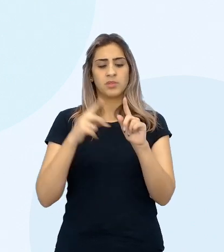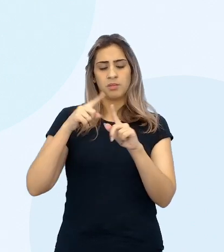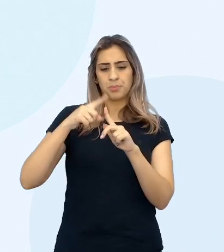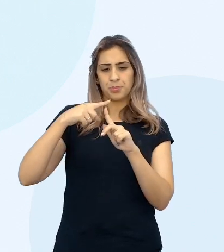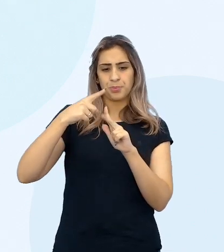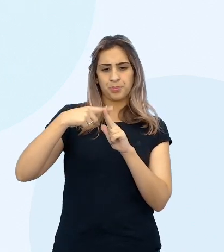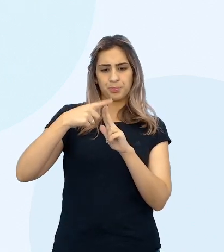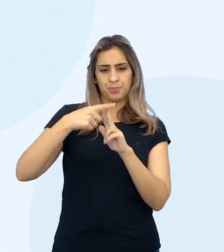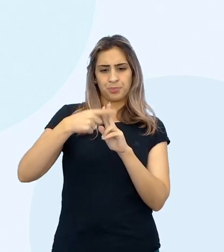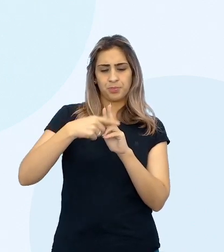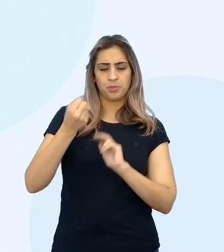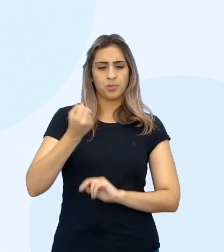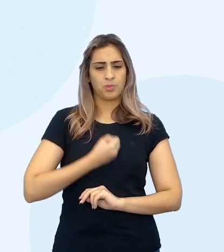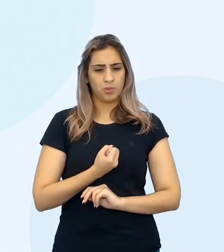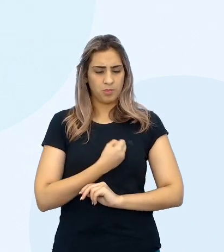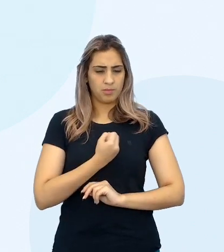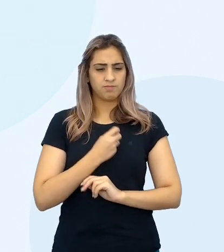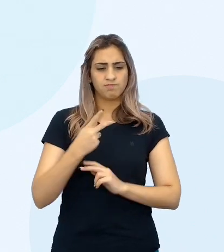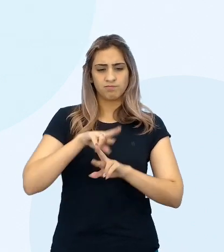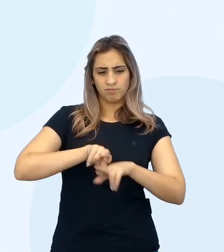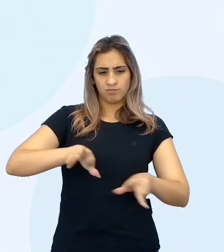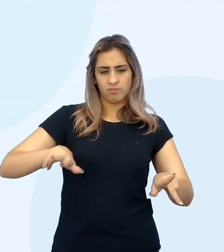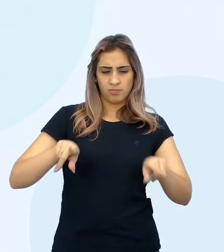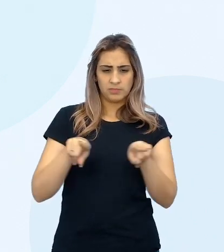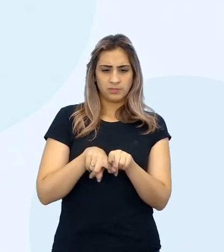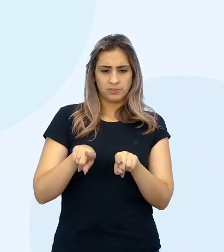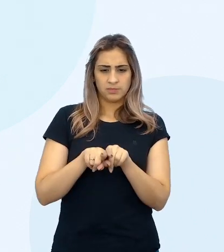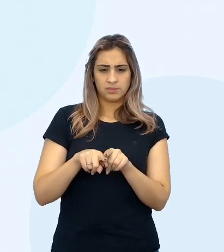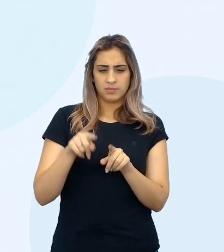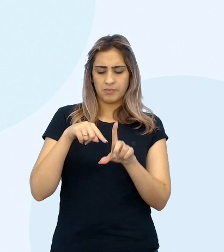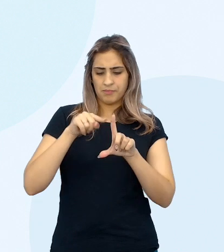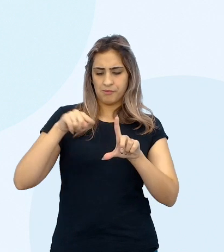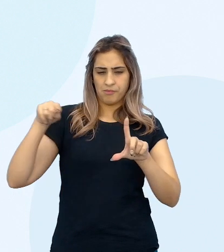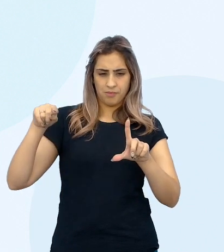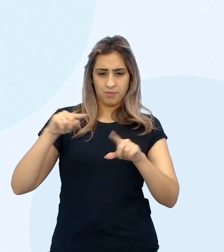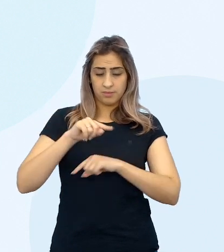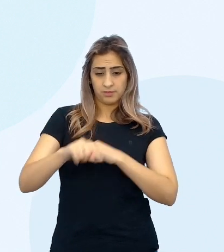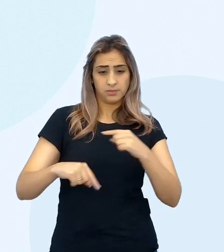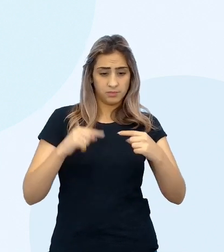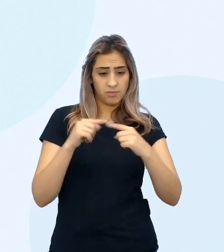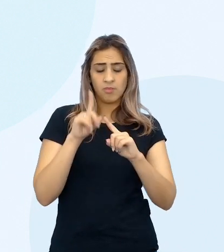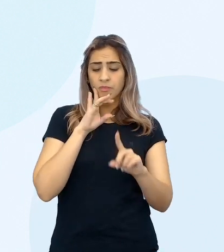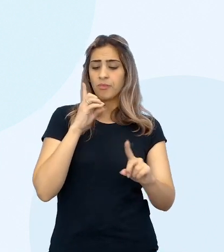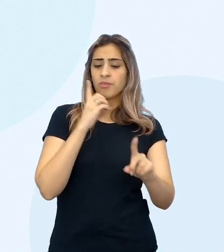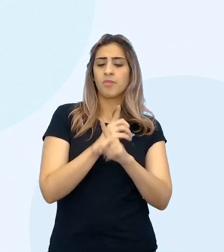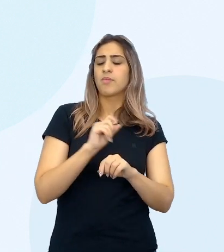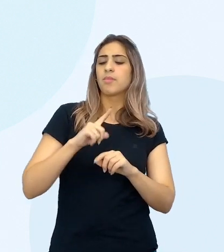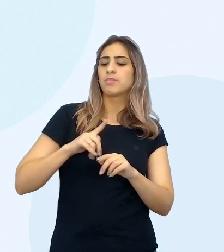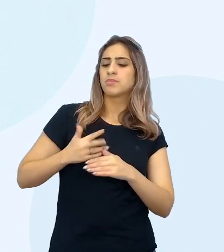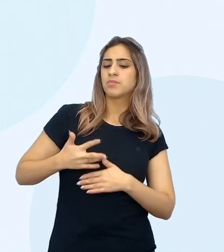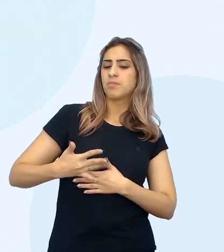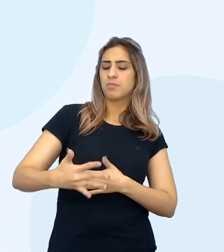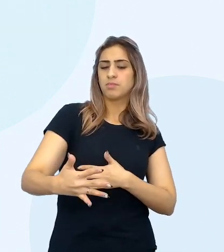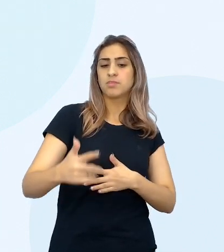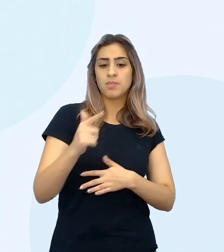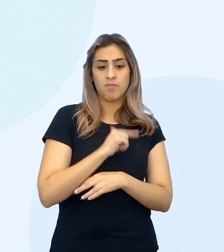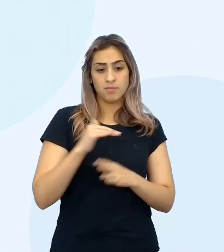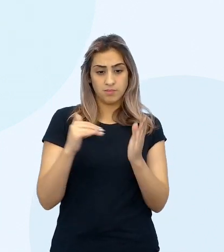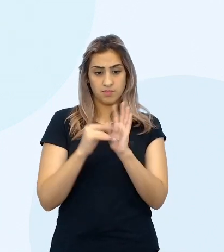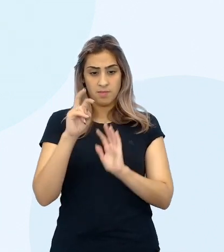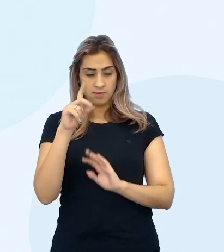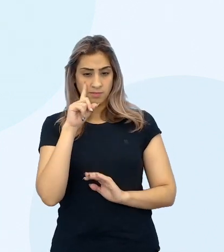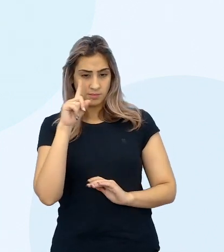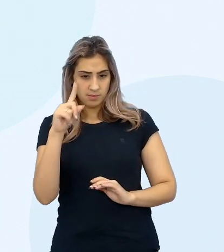pontos determinados por duas variáveis aí no plano cartesiano, Roberto. E o objetivo é descobrir o que vai vir pela frente. Então, se eu tenho até o 5º dia